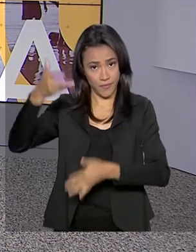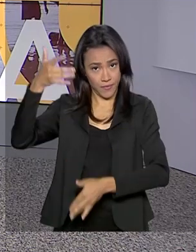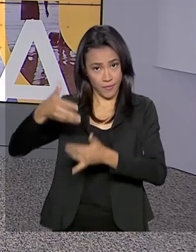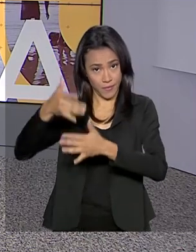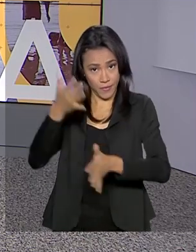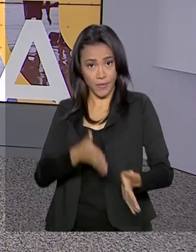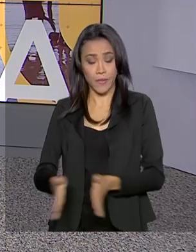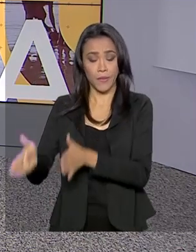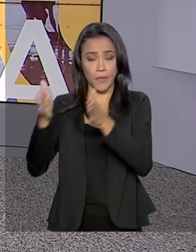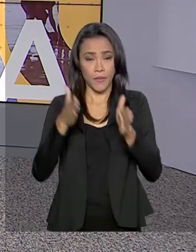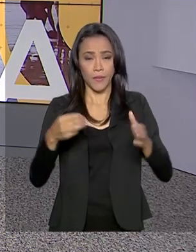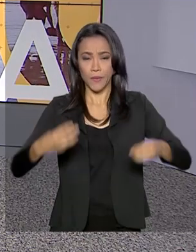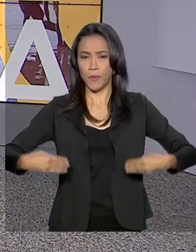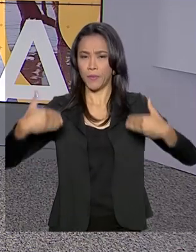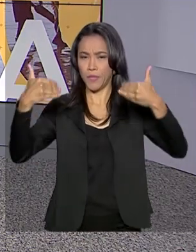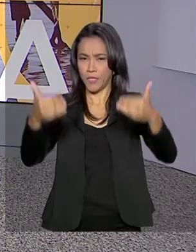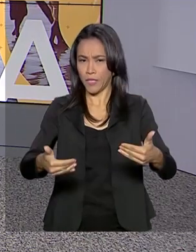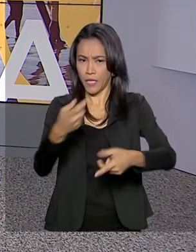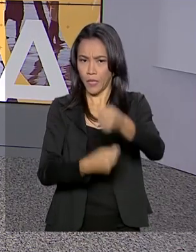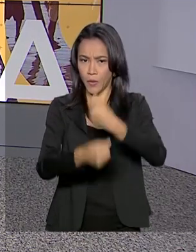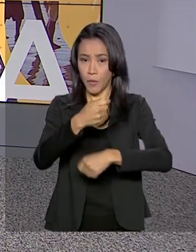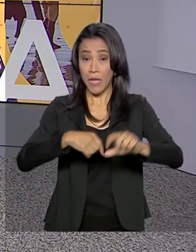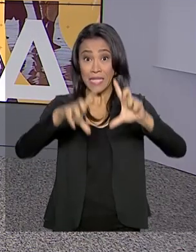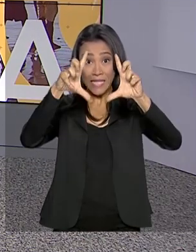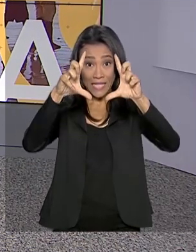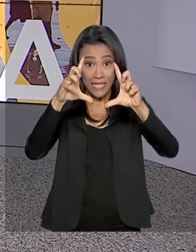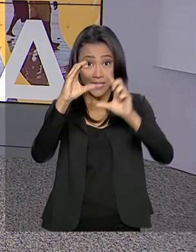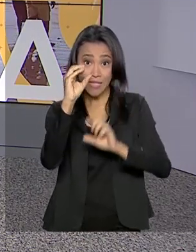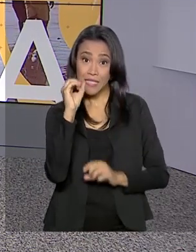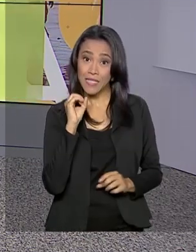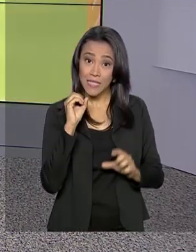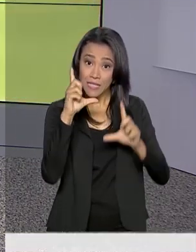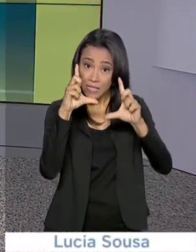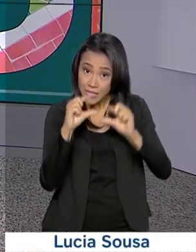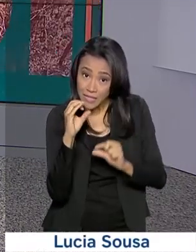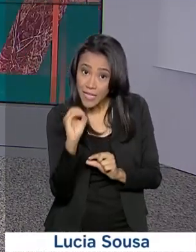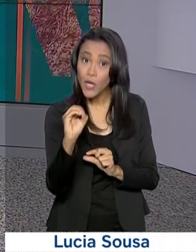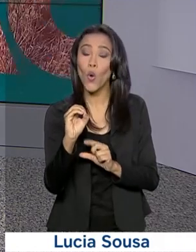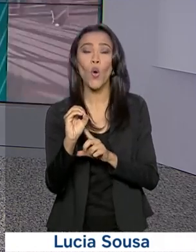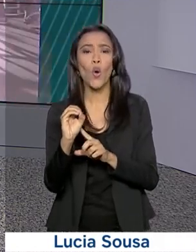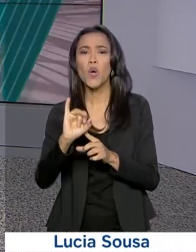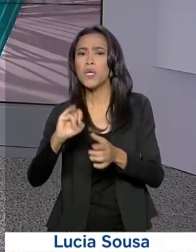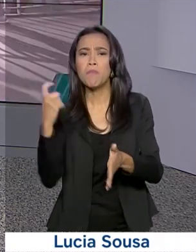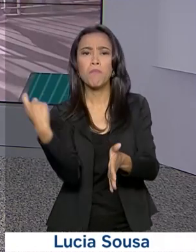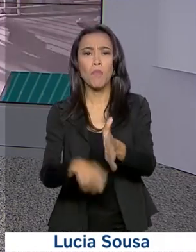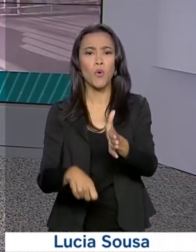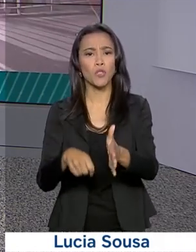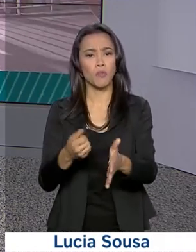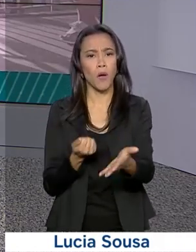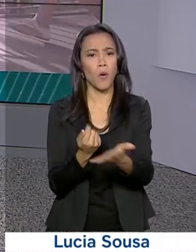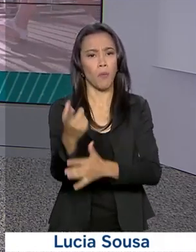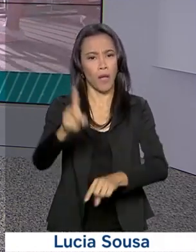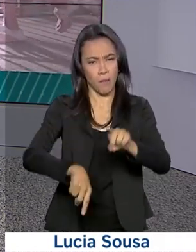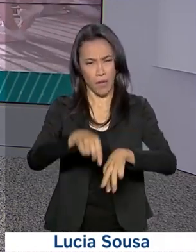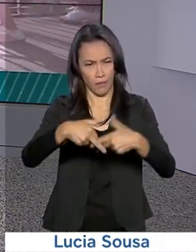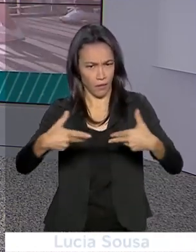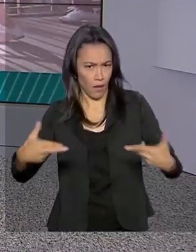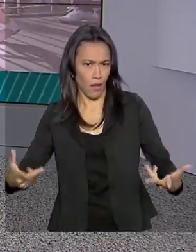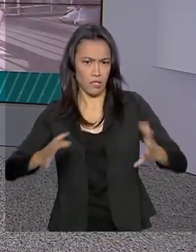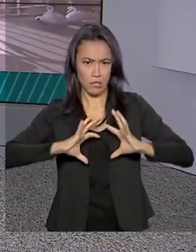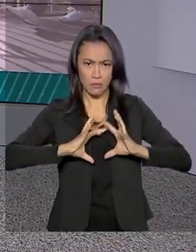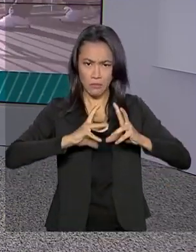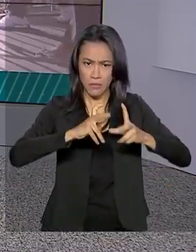e o ministério da economia zerón o imposto para compras no exterior de diversos produtos como máquinas